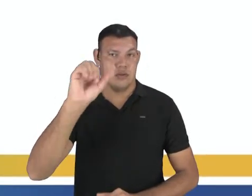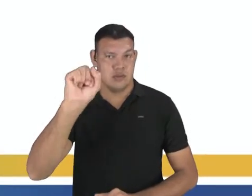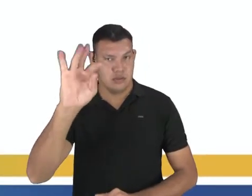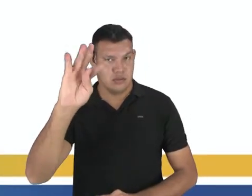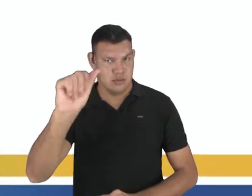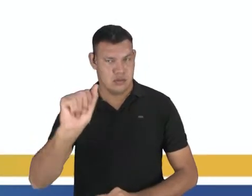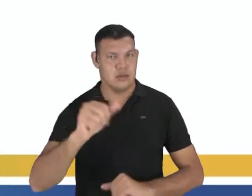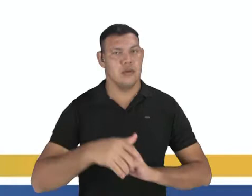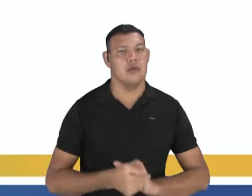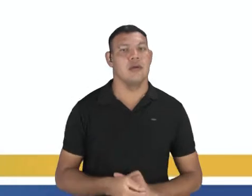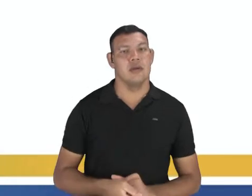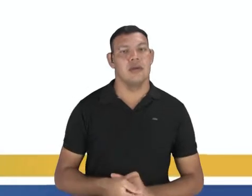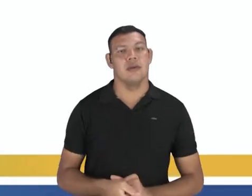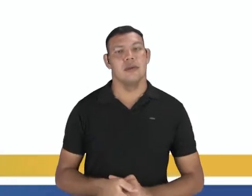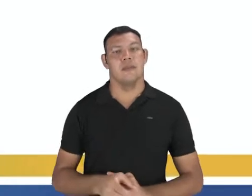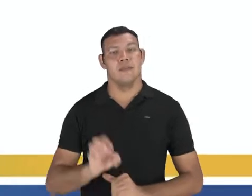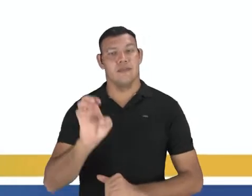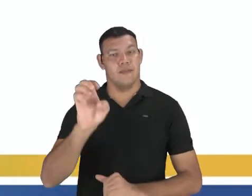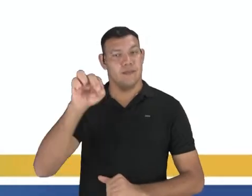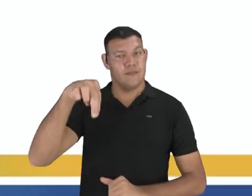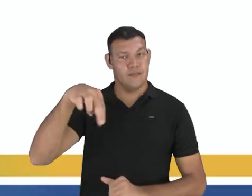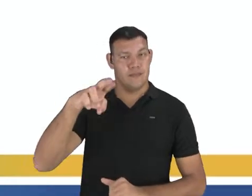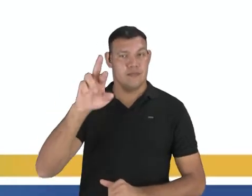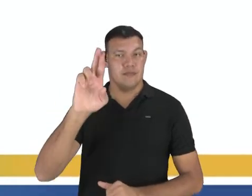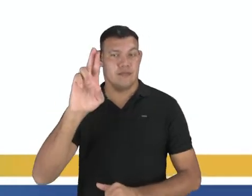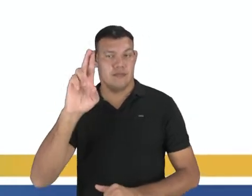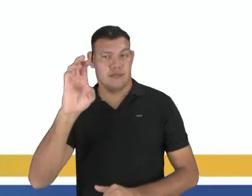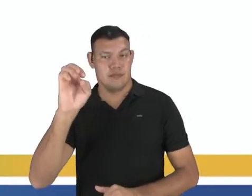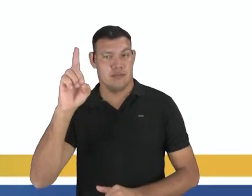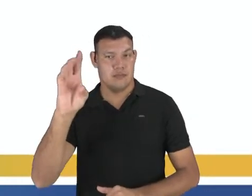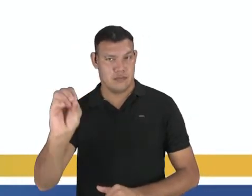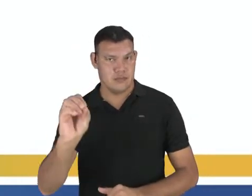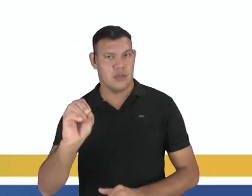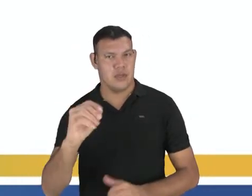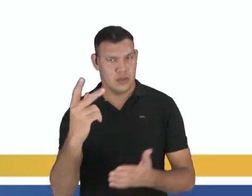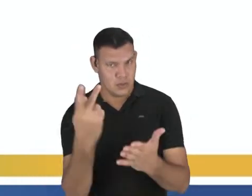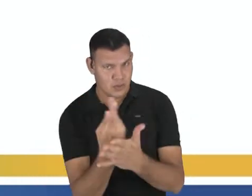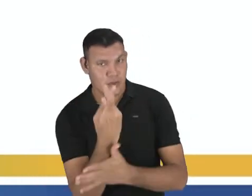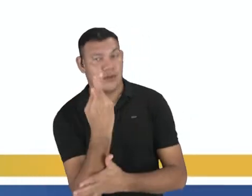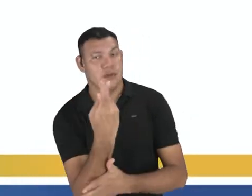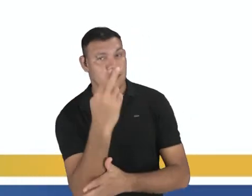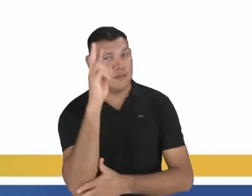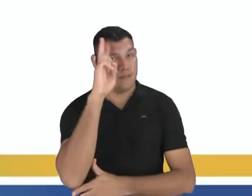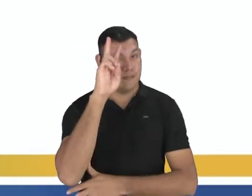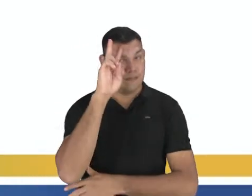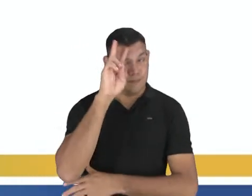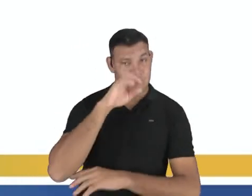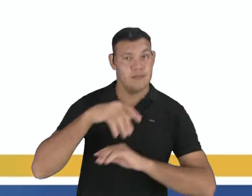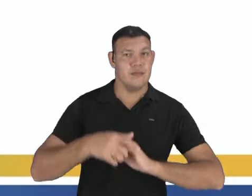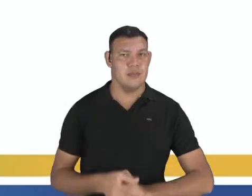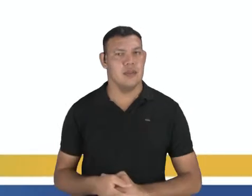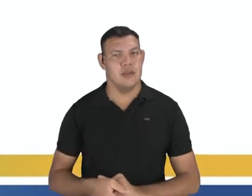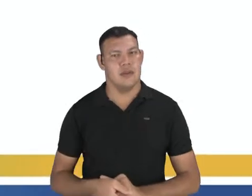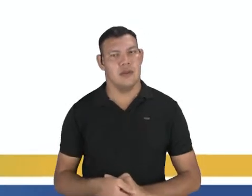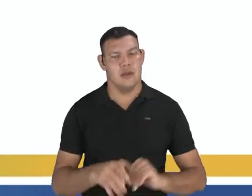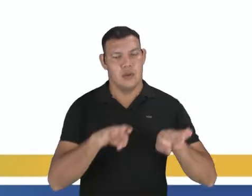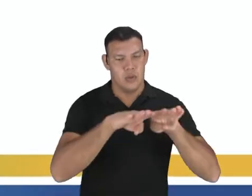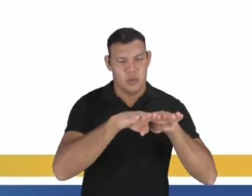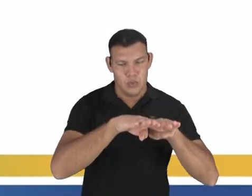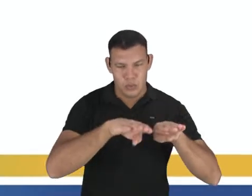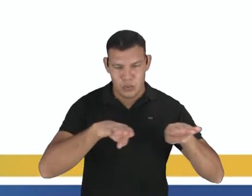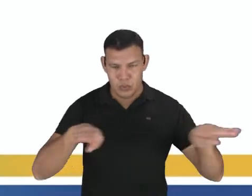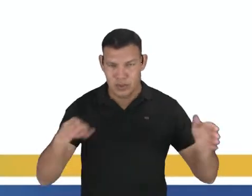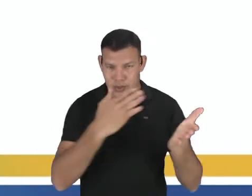enredo, é o desenrolar da história, o que acontece na nossa história, né? Ele pode ser linear,